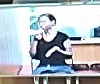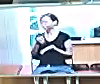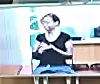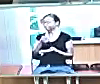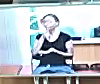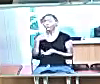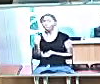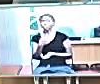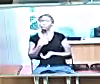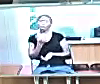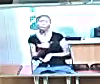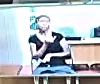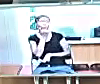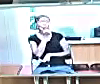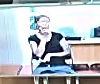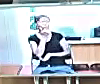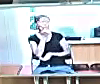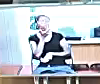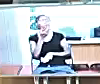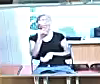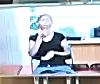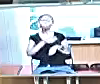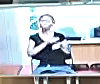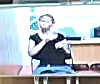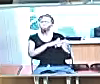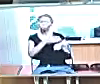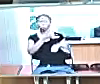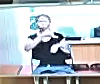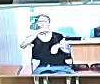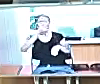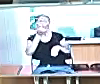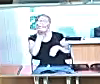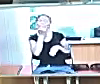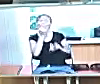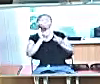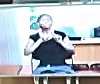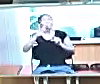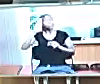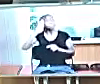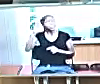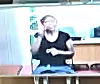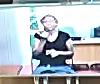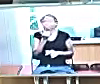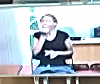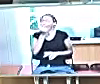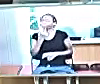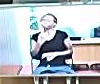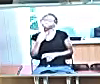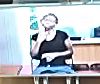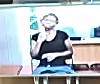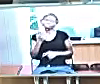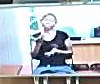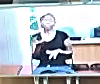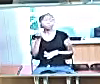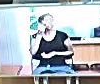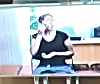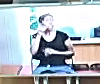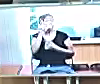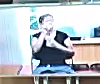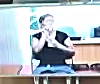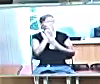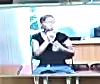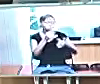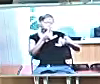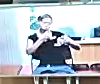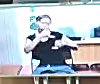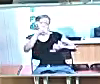perdoar ao a multa perdoar ou os juros mas o principal não pode ser perdoado a reduzir juros e multa para reaver